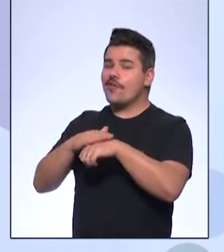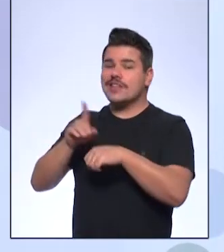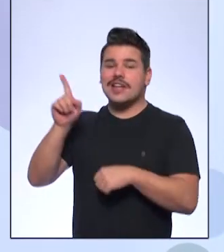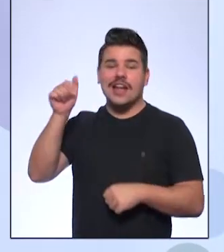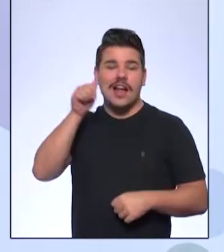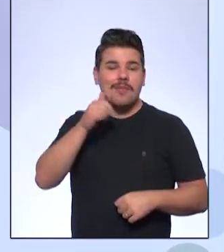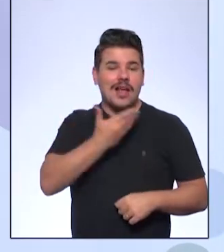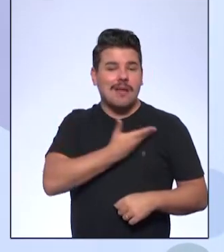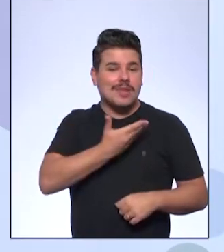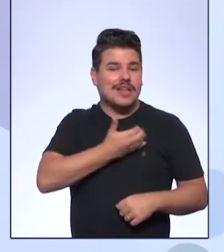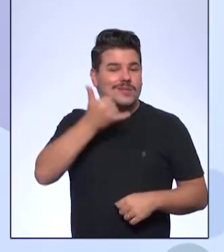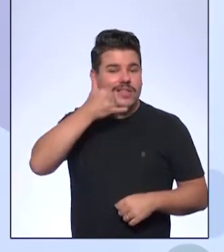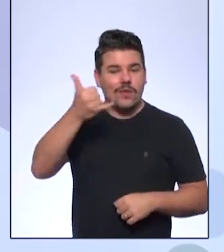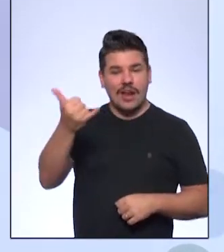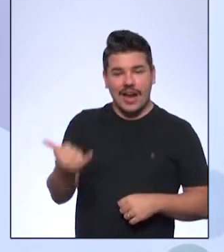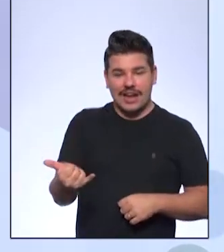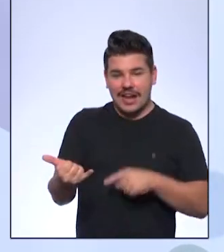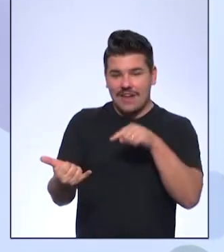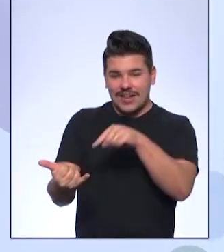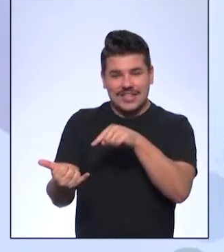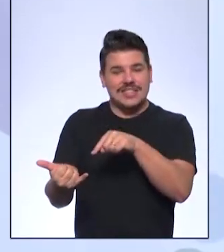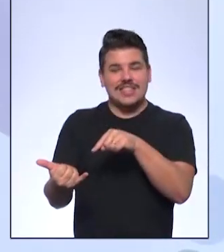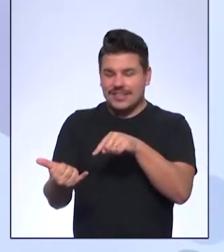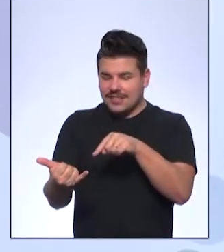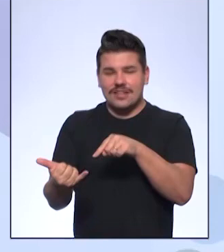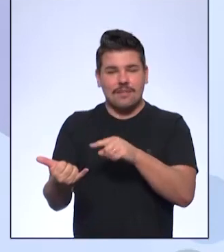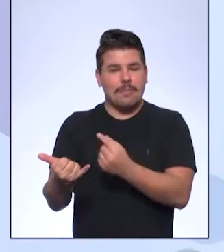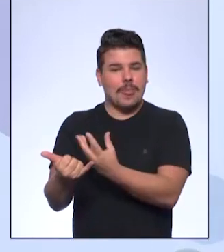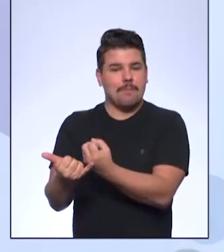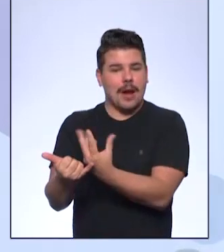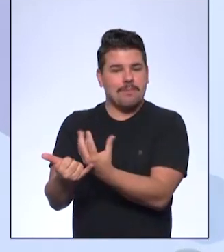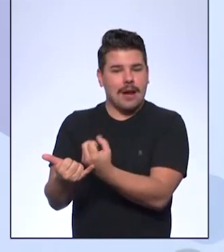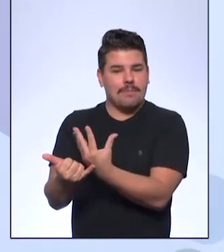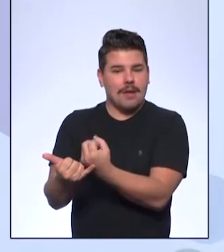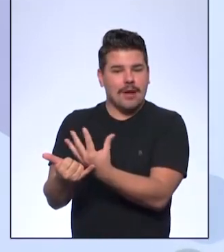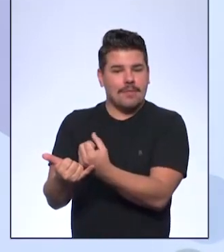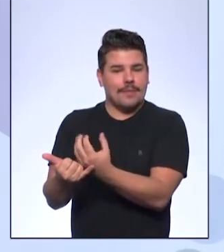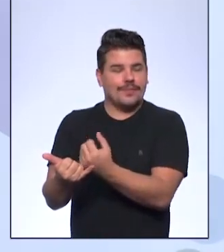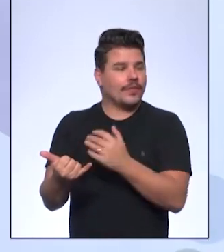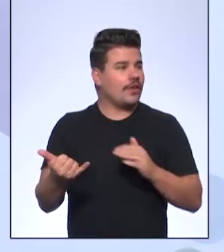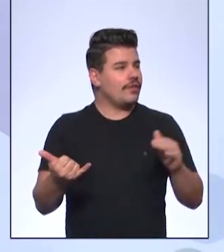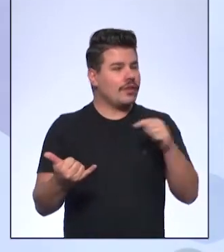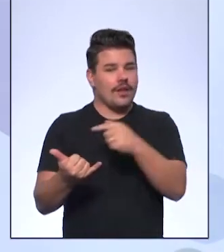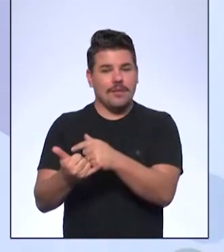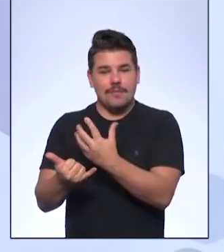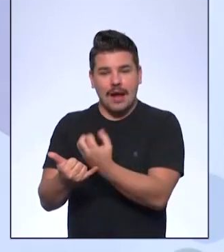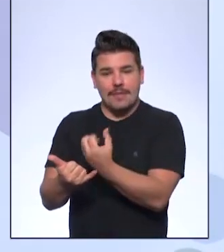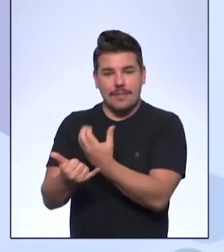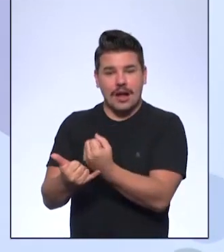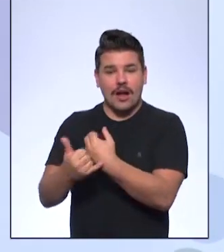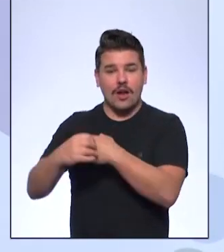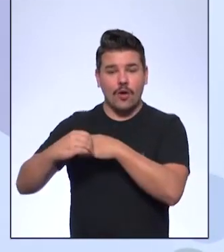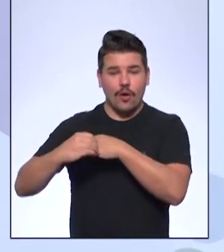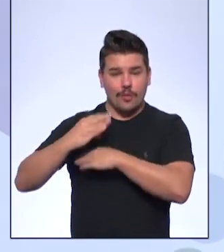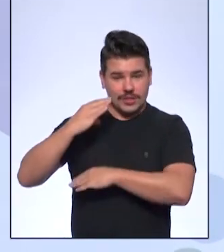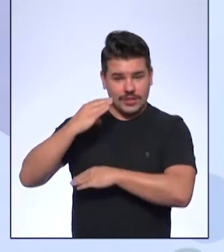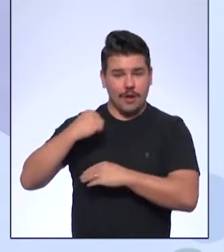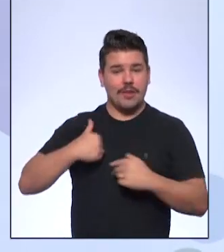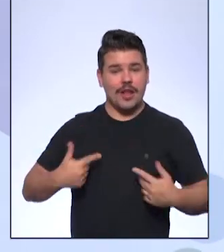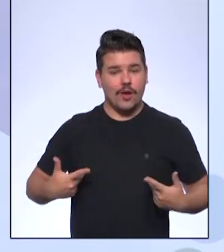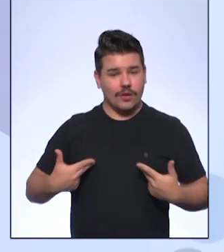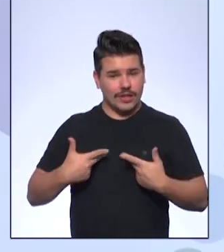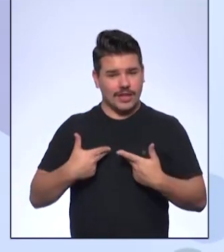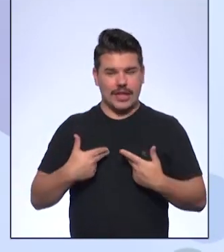perto do celular, e como fica ligado, né, aquele sensor de voz do celular, ele ouviu e agora está me sugerindo fazer esse tipo de coisa. Não